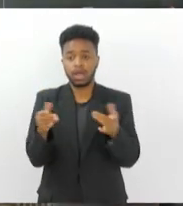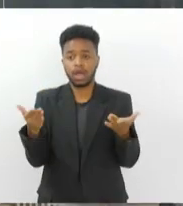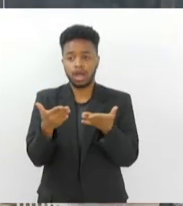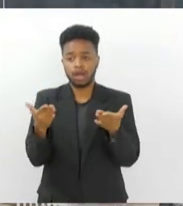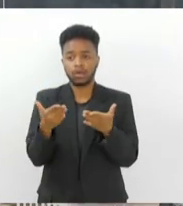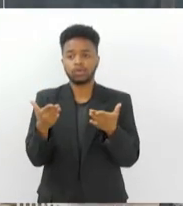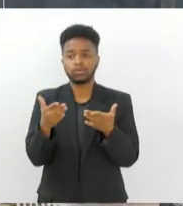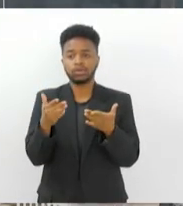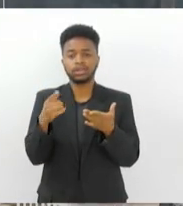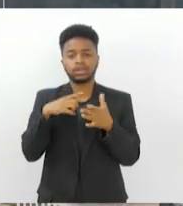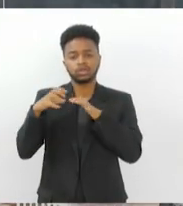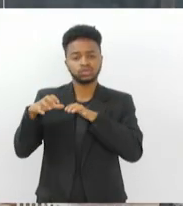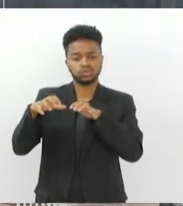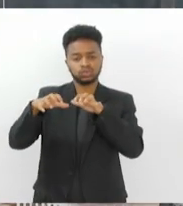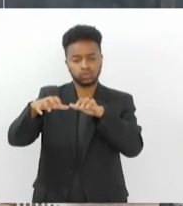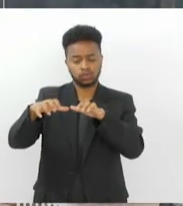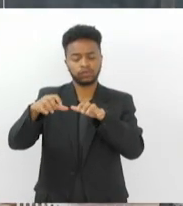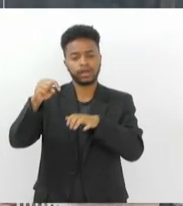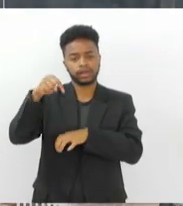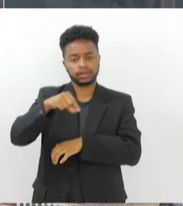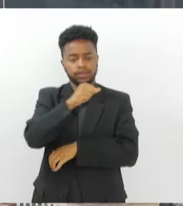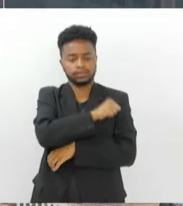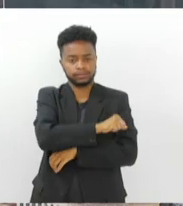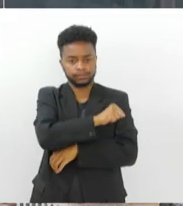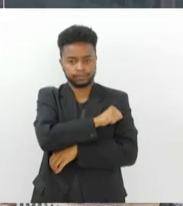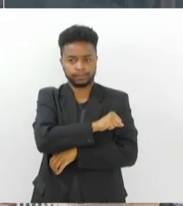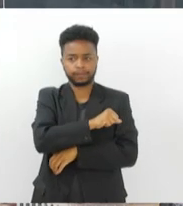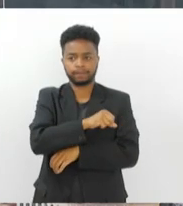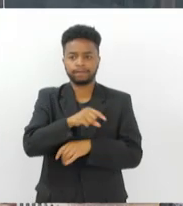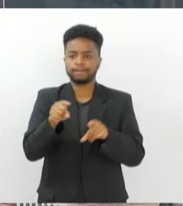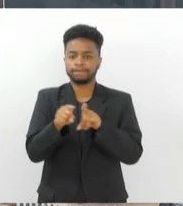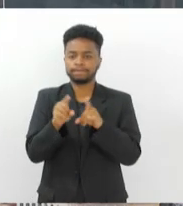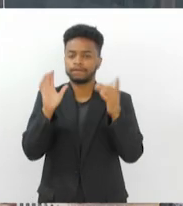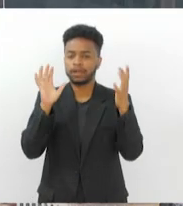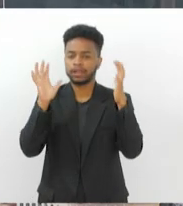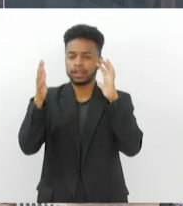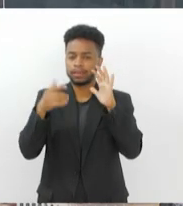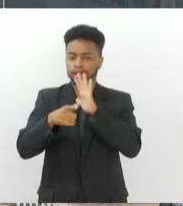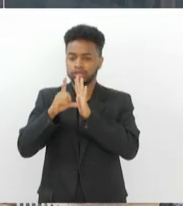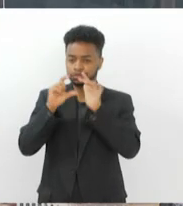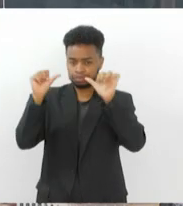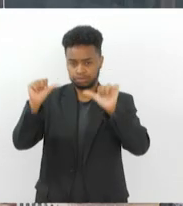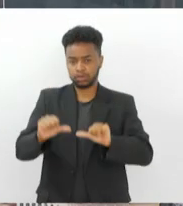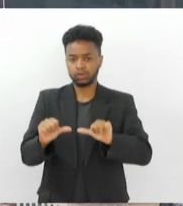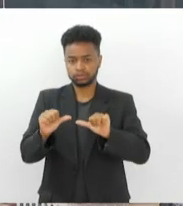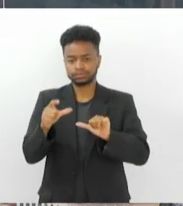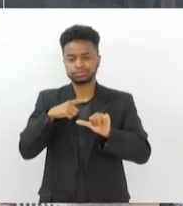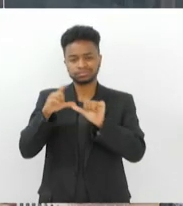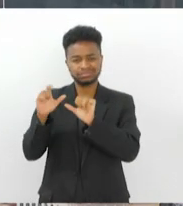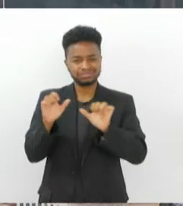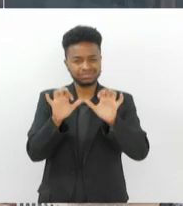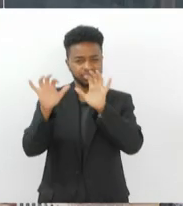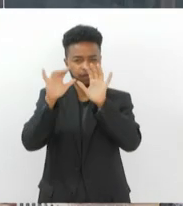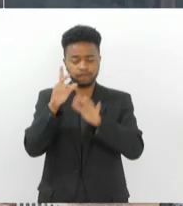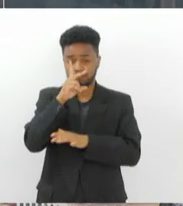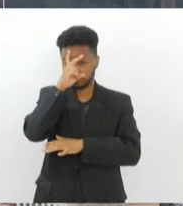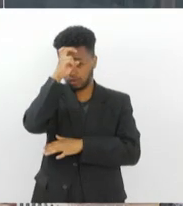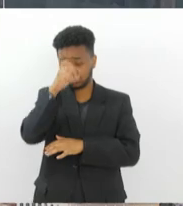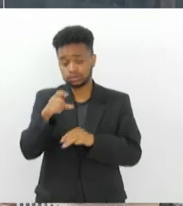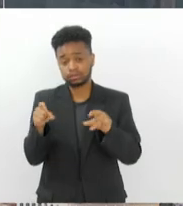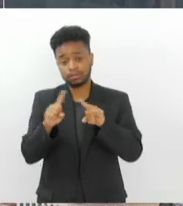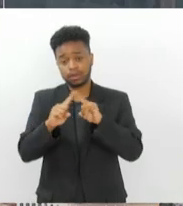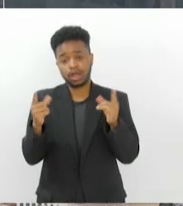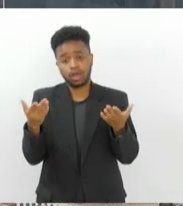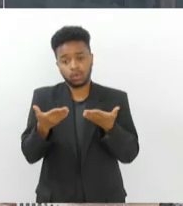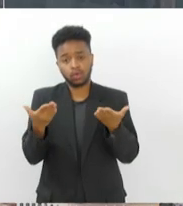um uma chuva aqui no centro do Rio de Janeiro o clima tava um pouco pior ainda a pouco com um nevoeiro muito forte nesse